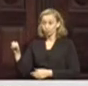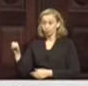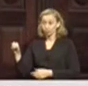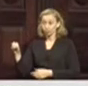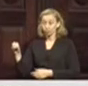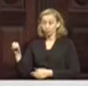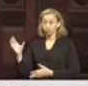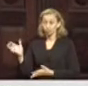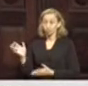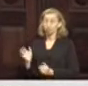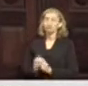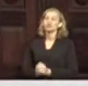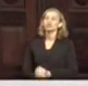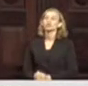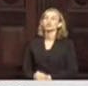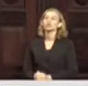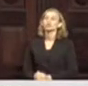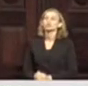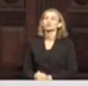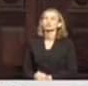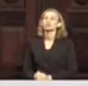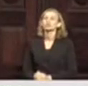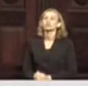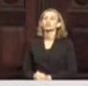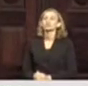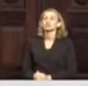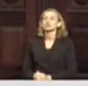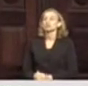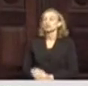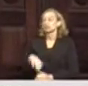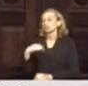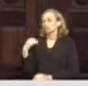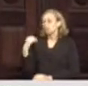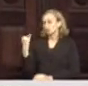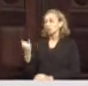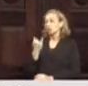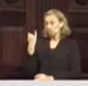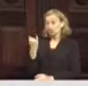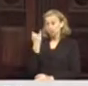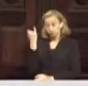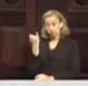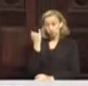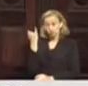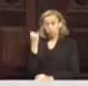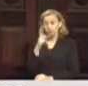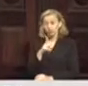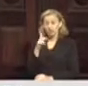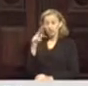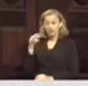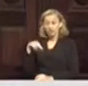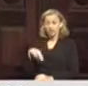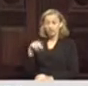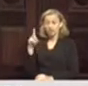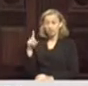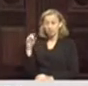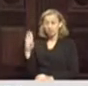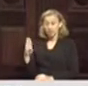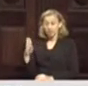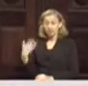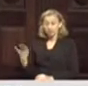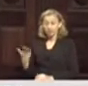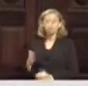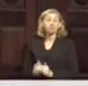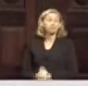e um dos quadros mais importantes do PMDB, que a essa altura do